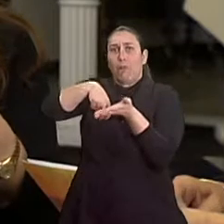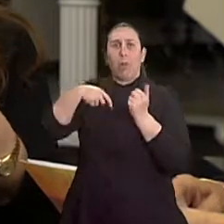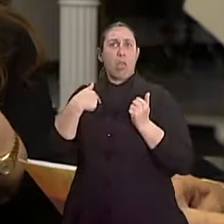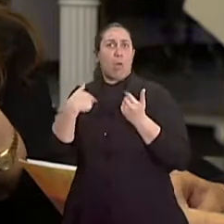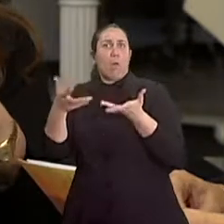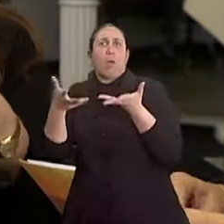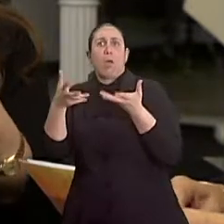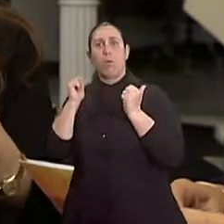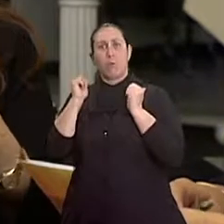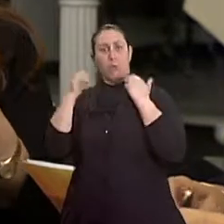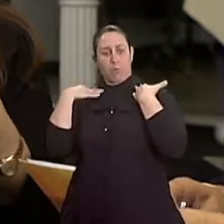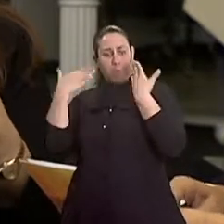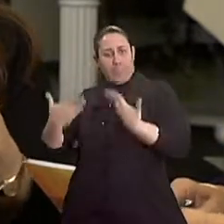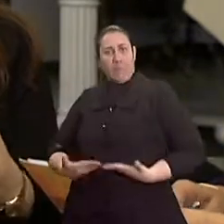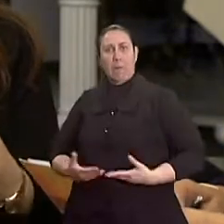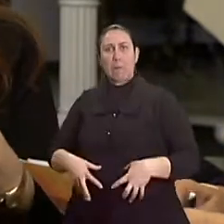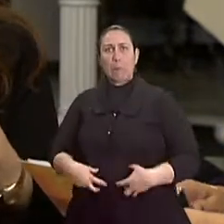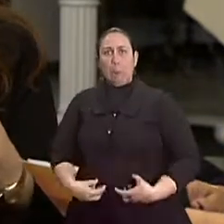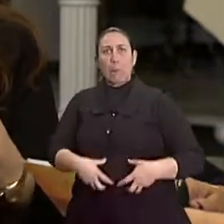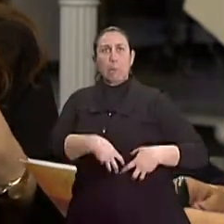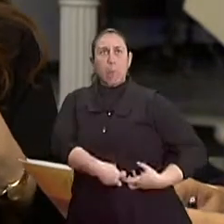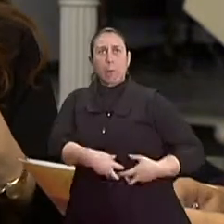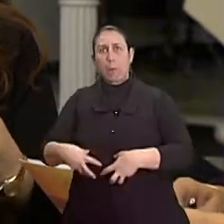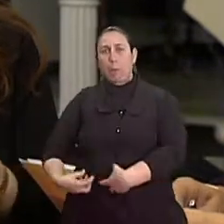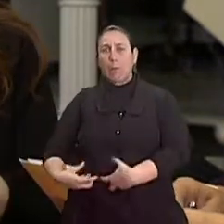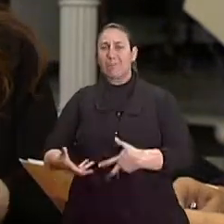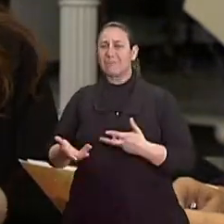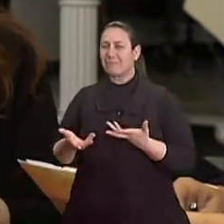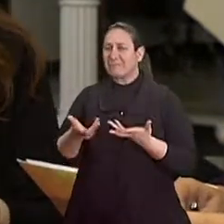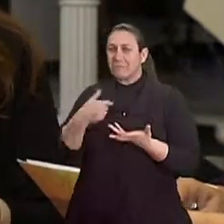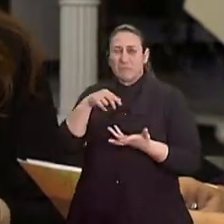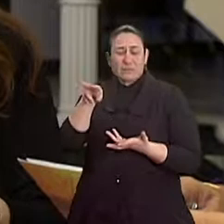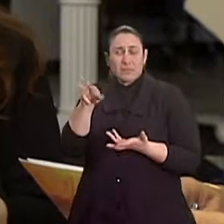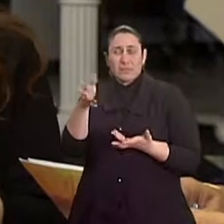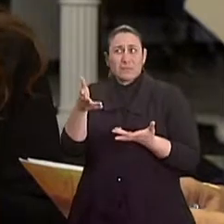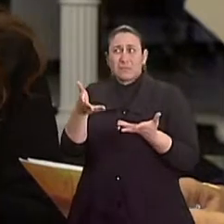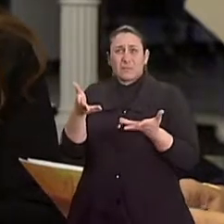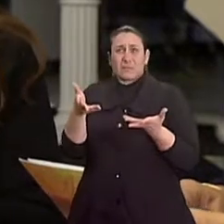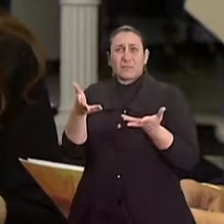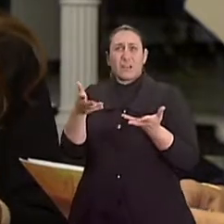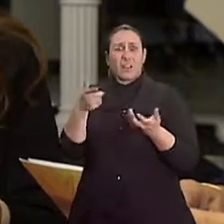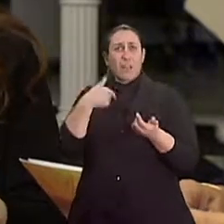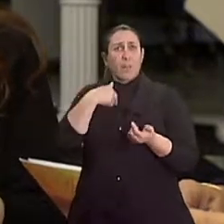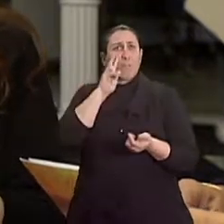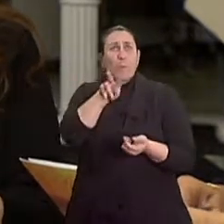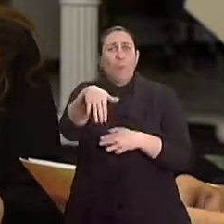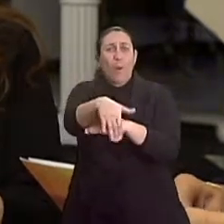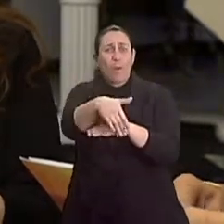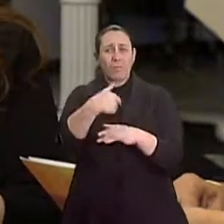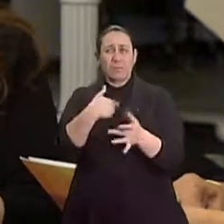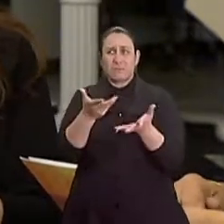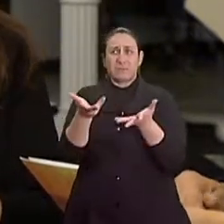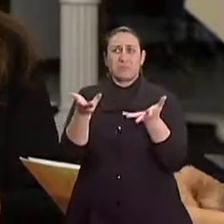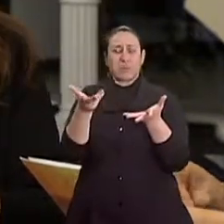toda aquela barriga, gordura da barriga, aquela... É uma coisa grosseira. E a gente está vendo isso na rua. É uma